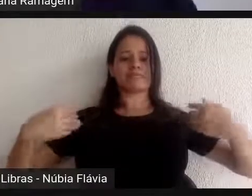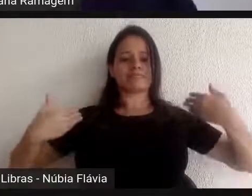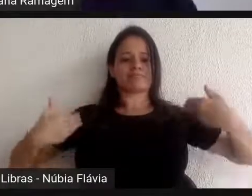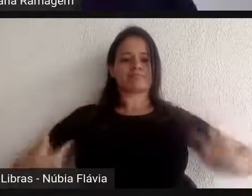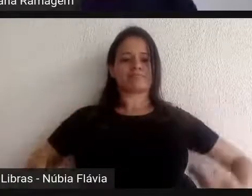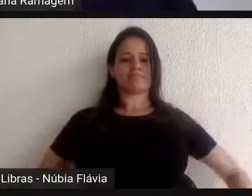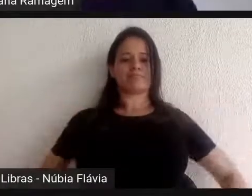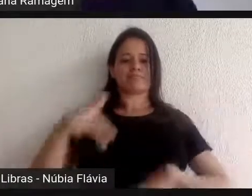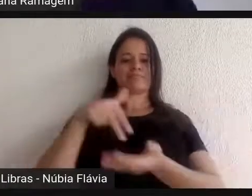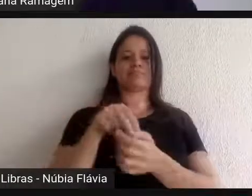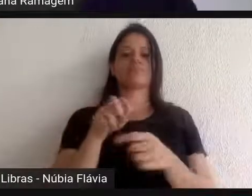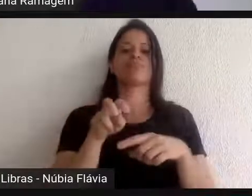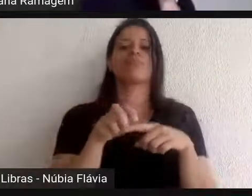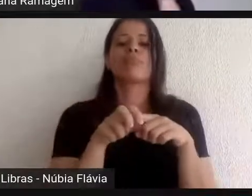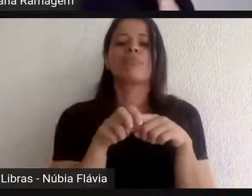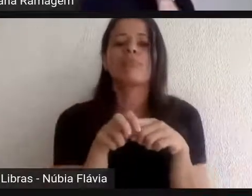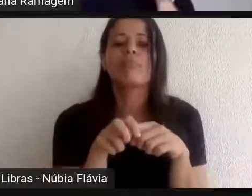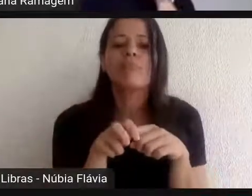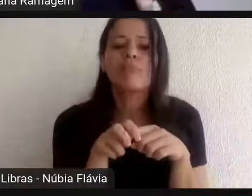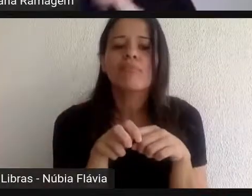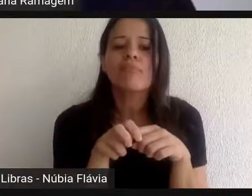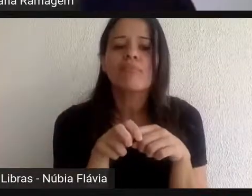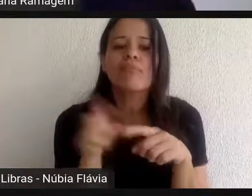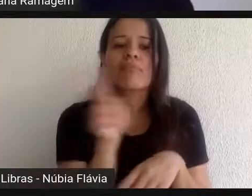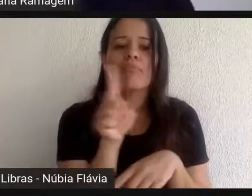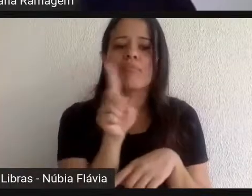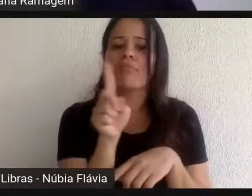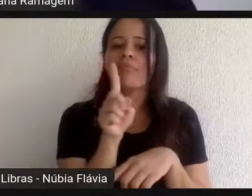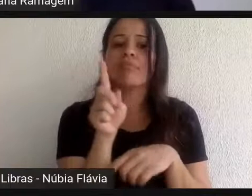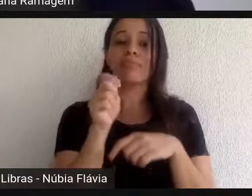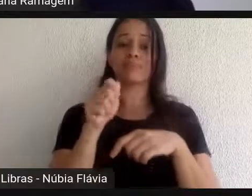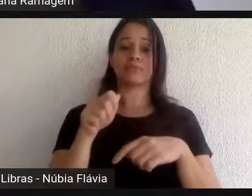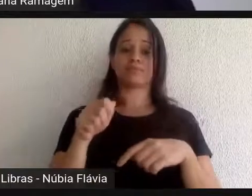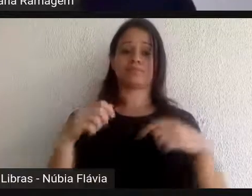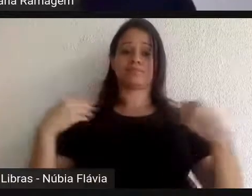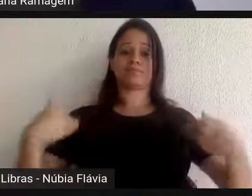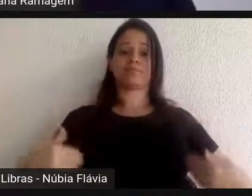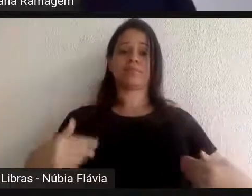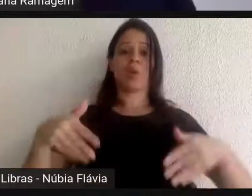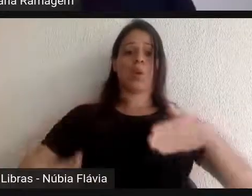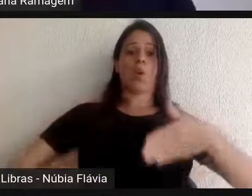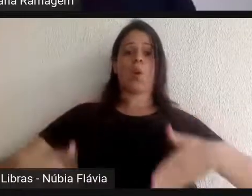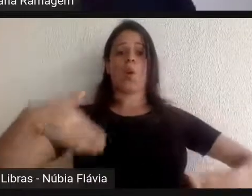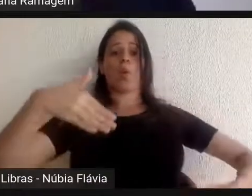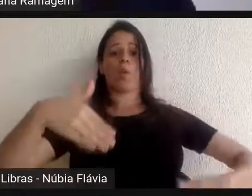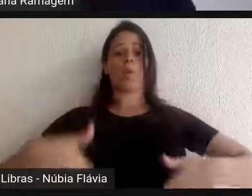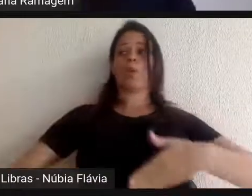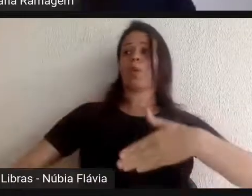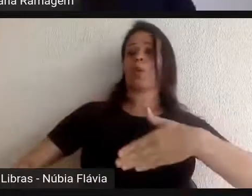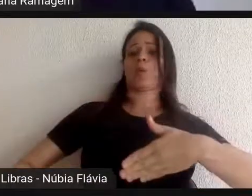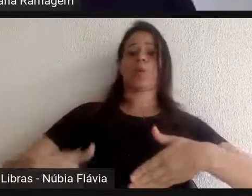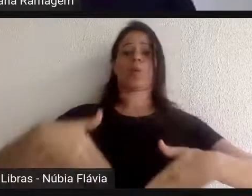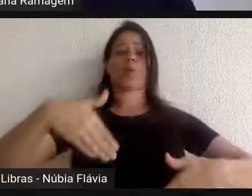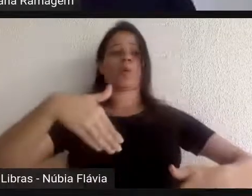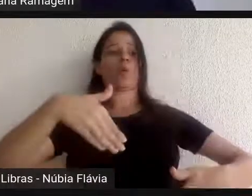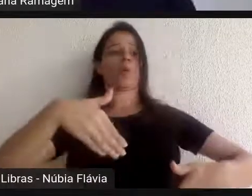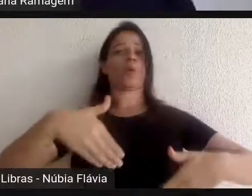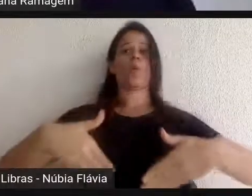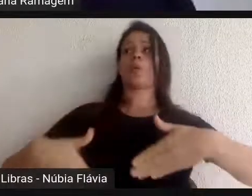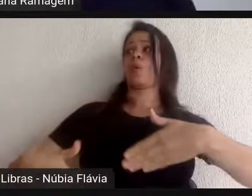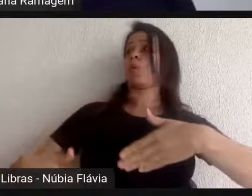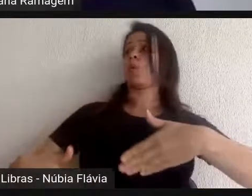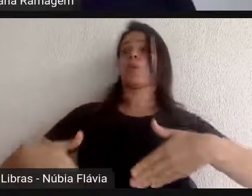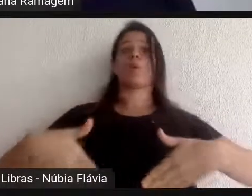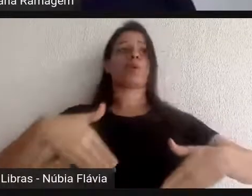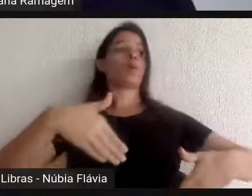consegue ficar durante o dia inteiro na mesma posição, tipo um robô, mais ou menos do jeito que eu estou aqui agora. De